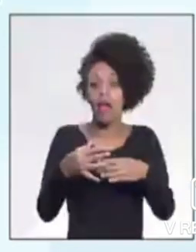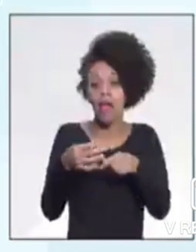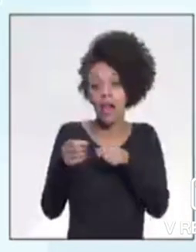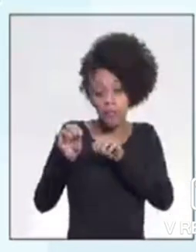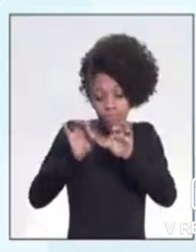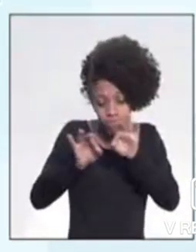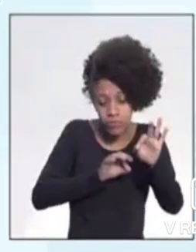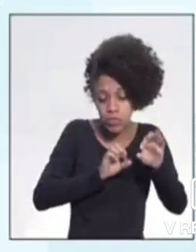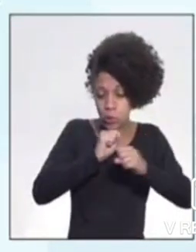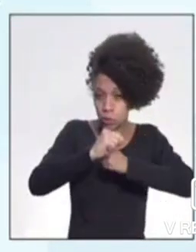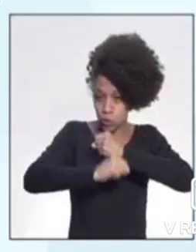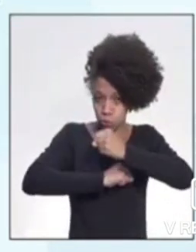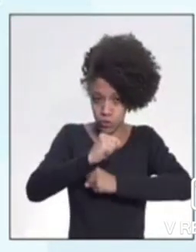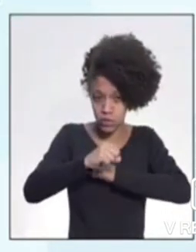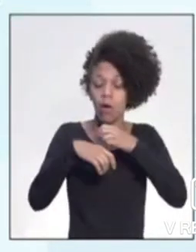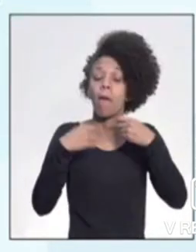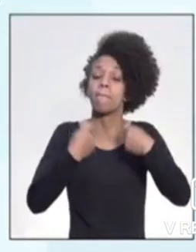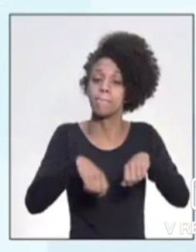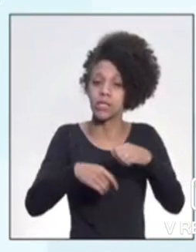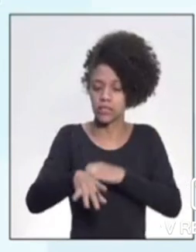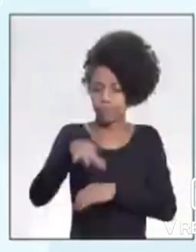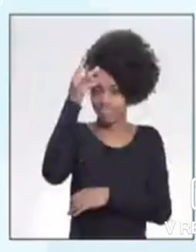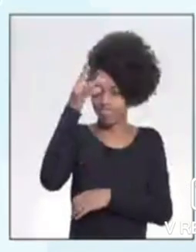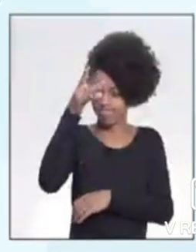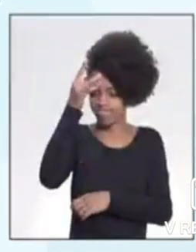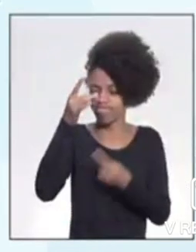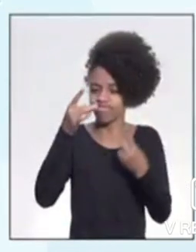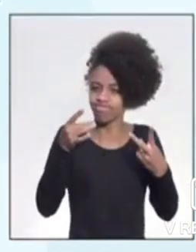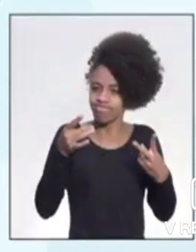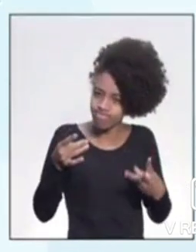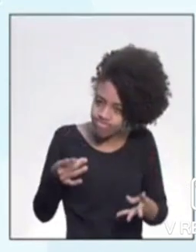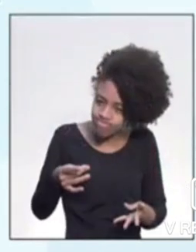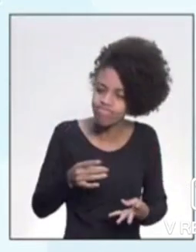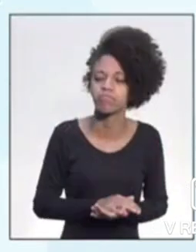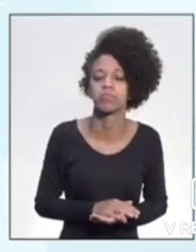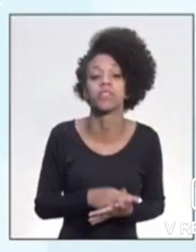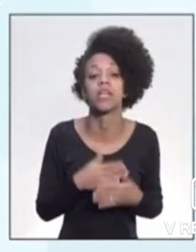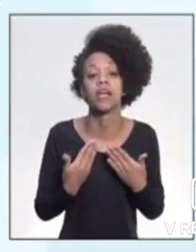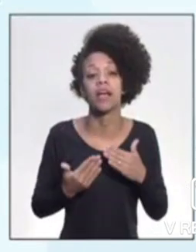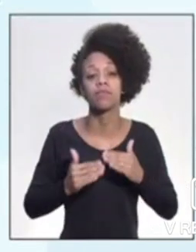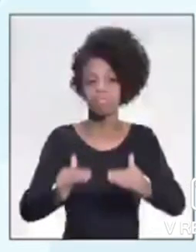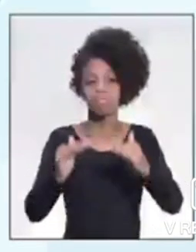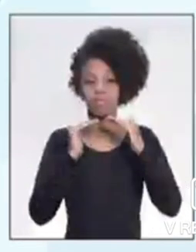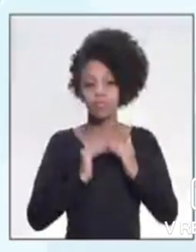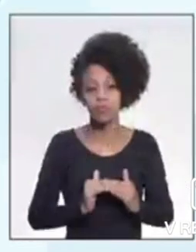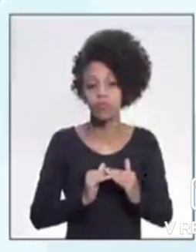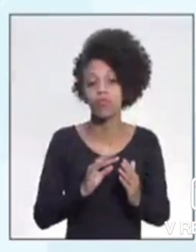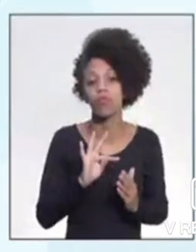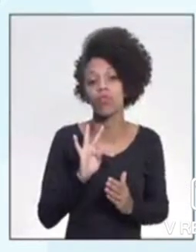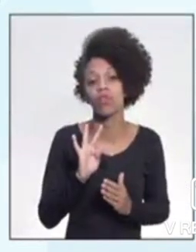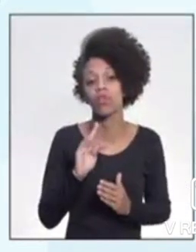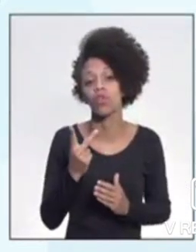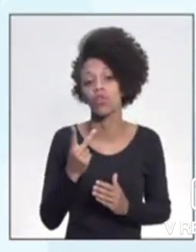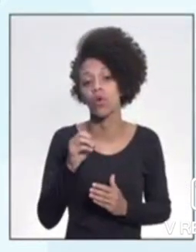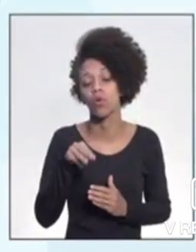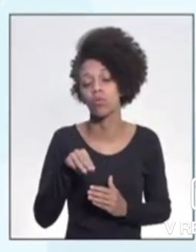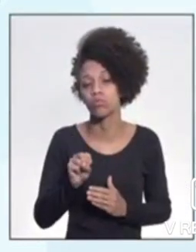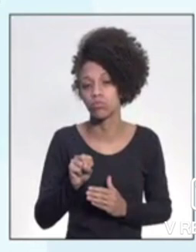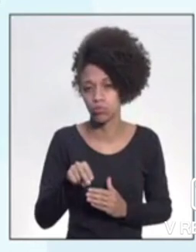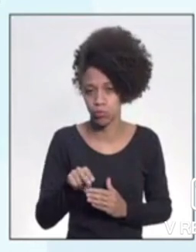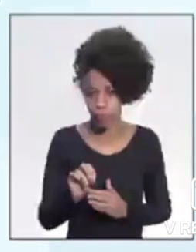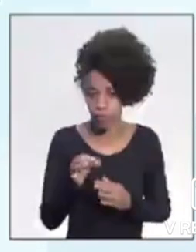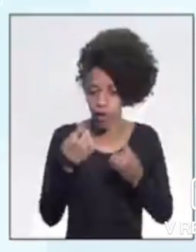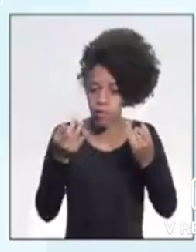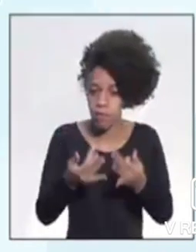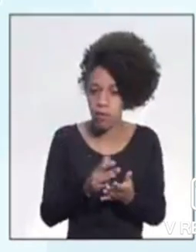o segundo, o terceiro e o quarto de Dalton. Aí veio o Thomson. O que Thomson falou? Ele fez experiências